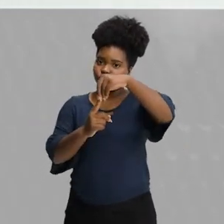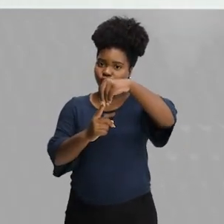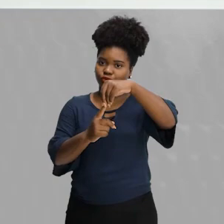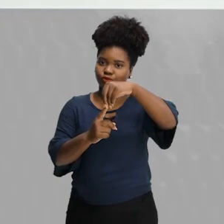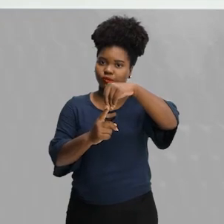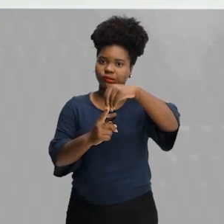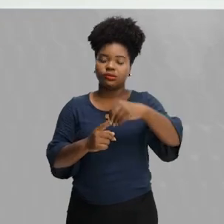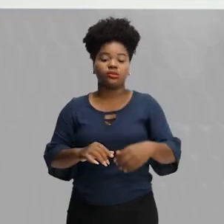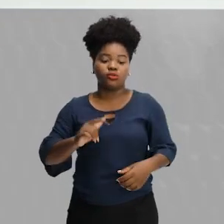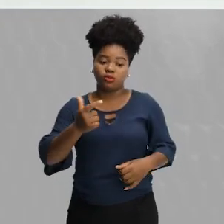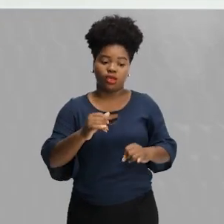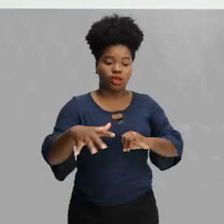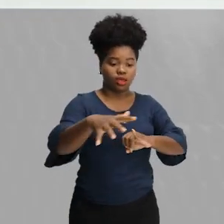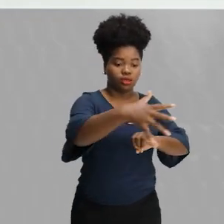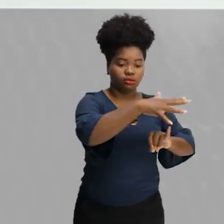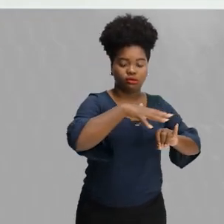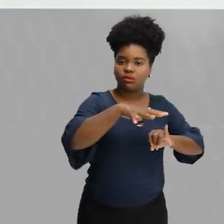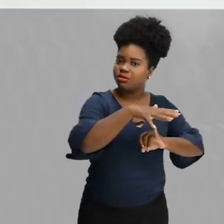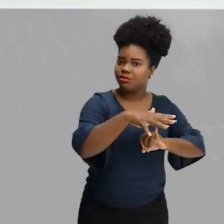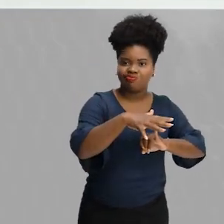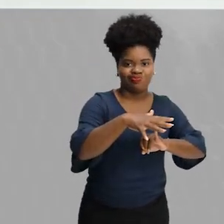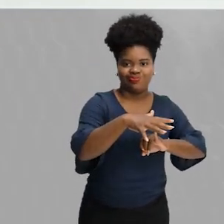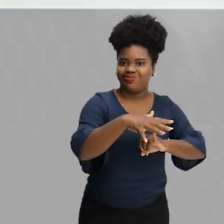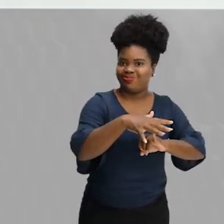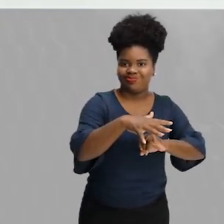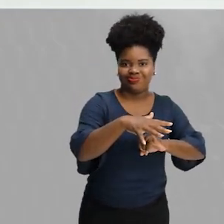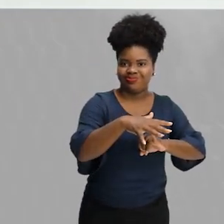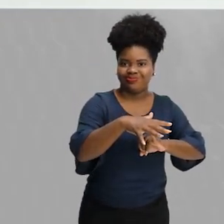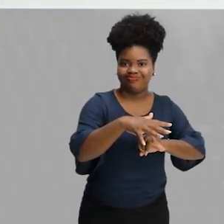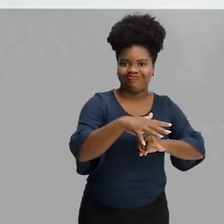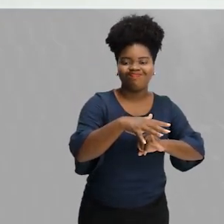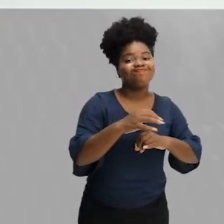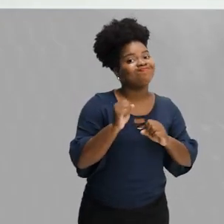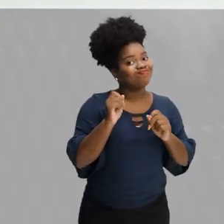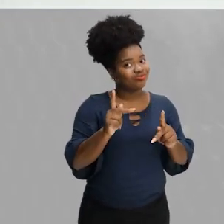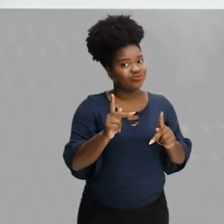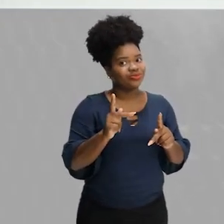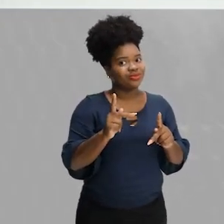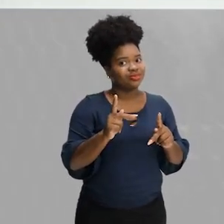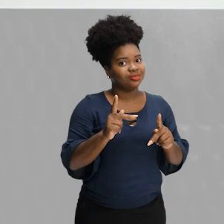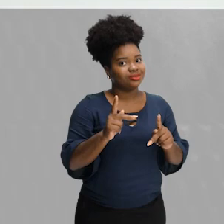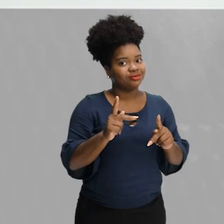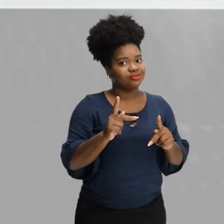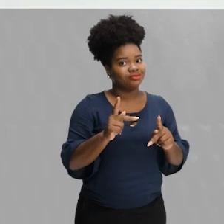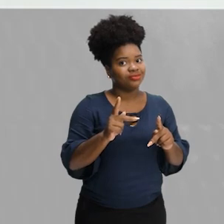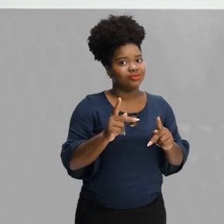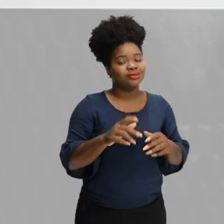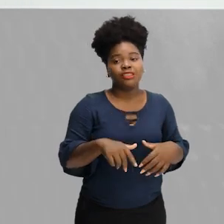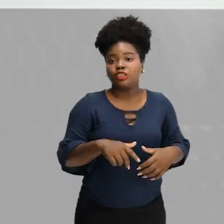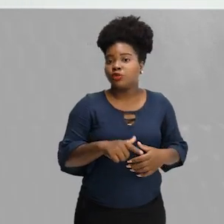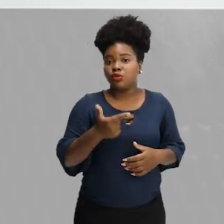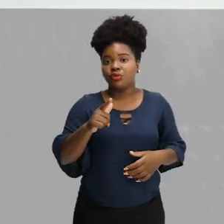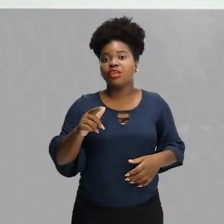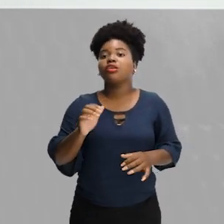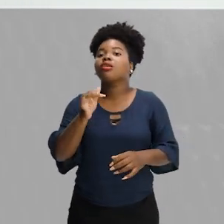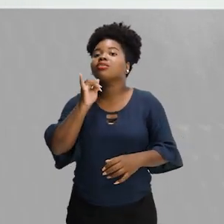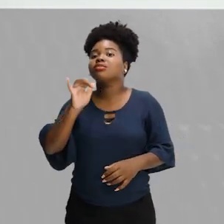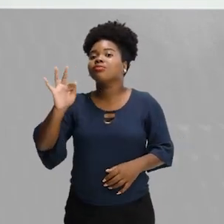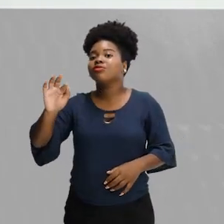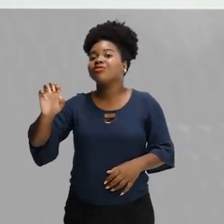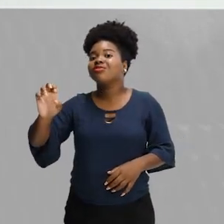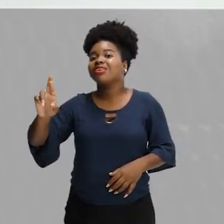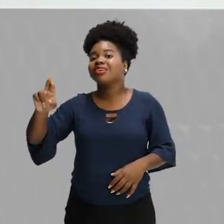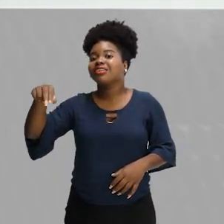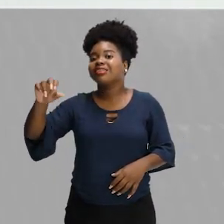consideração ilhas ou qualquer outra porção que está separada pelo mar. Perfeito? Então, não conta Fernando de Noronha, por exemplo. Nos